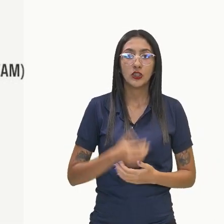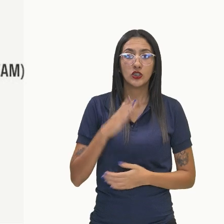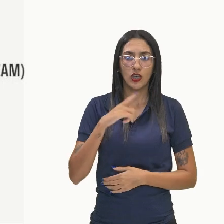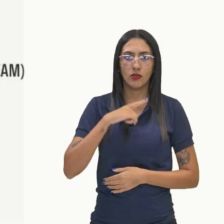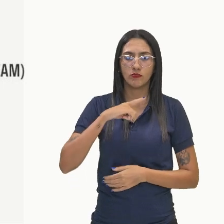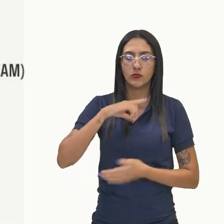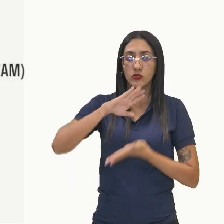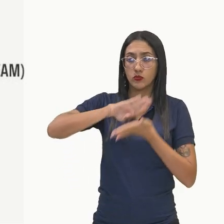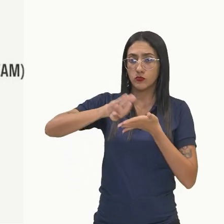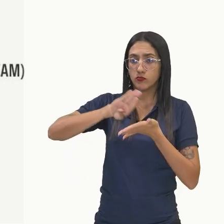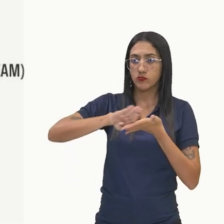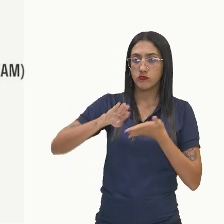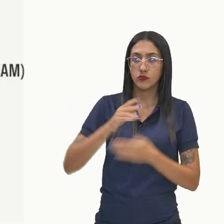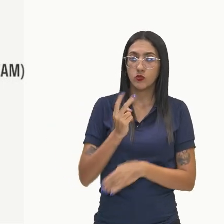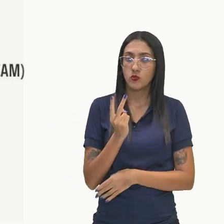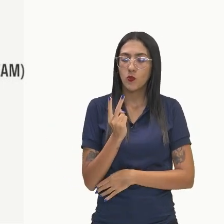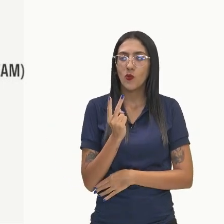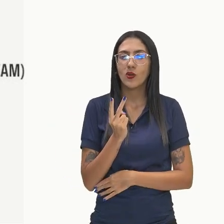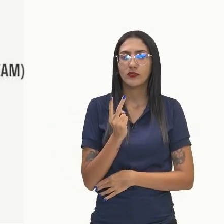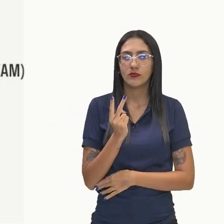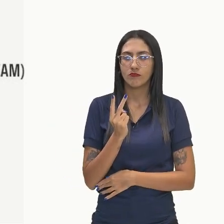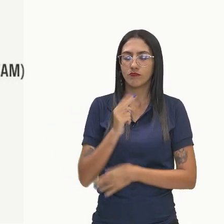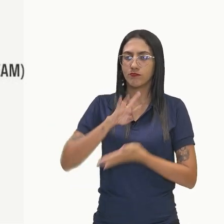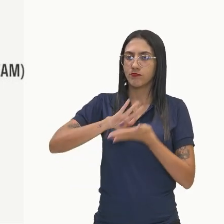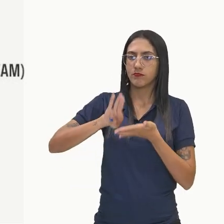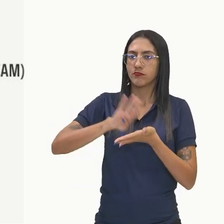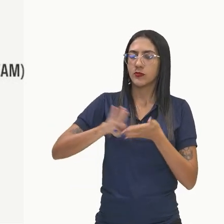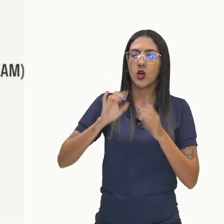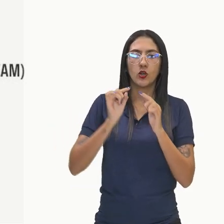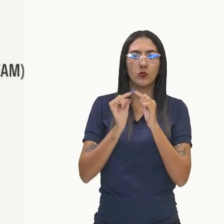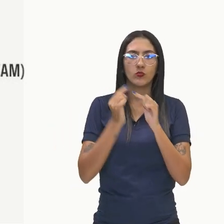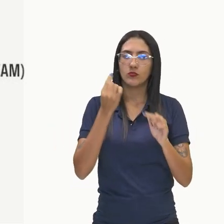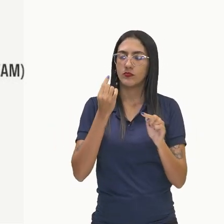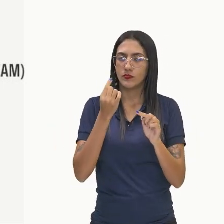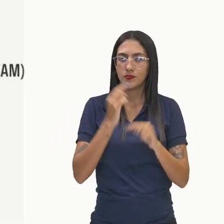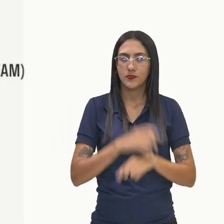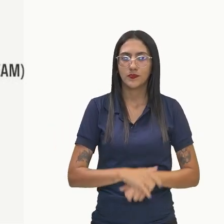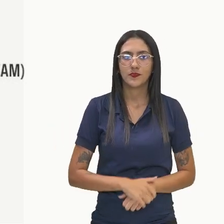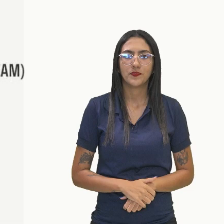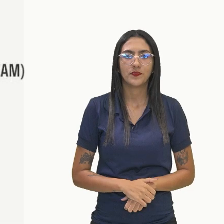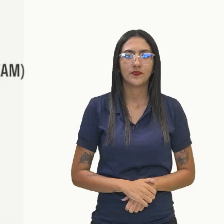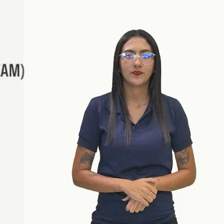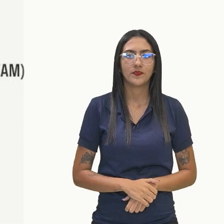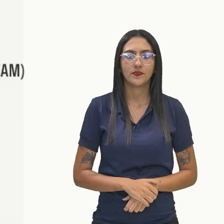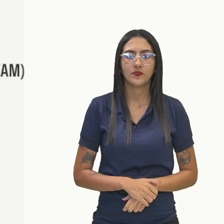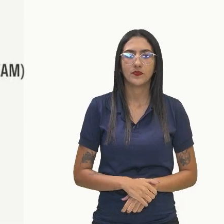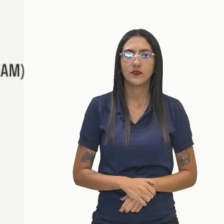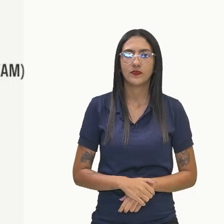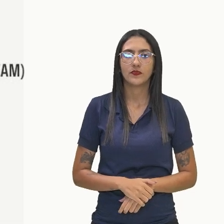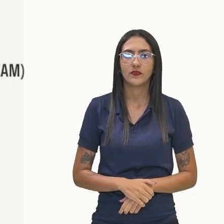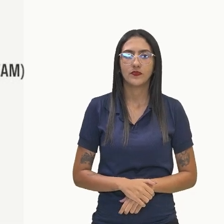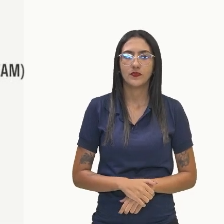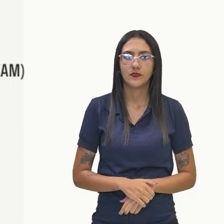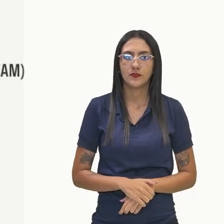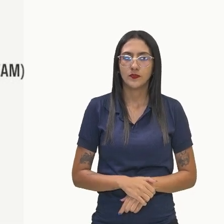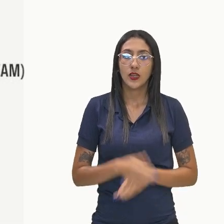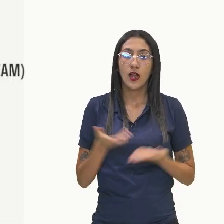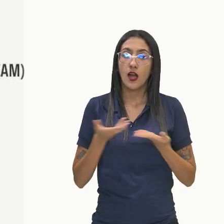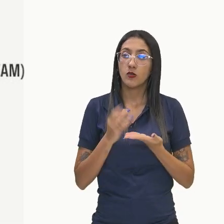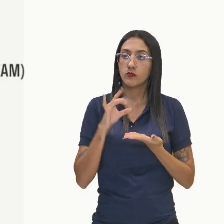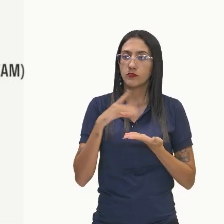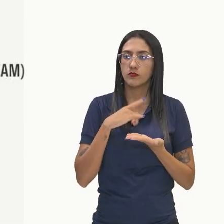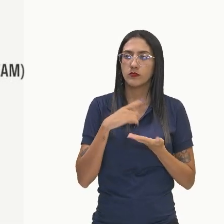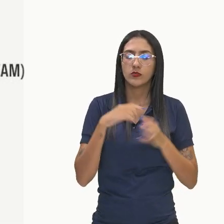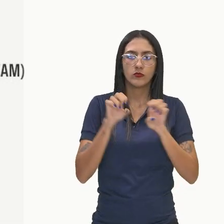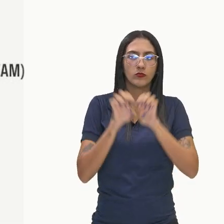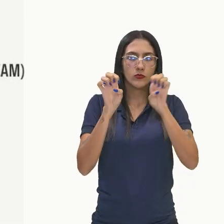aqui duas alternativas que não podem ser resposta do exercício. Agora eu utilizo a equação do receptor,